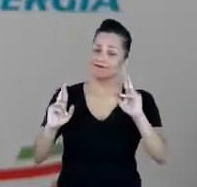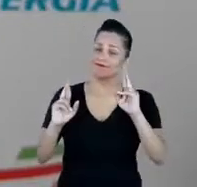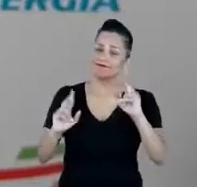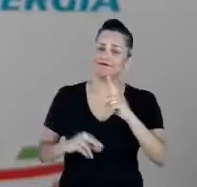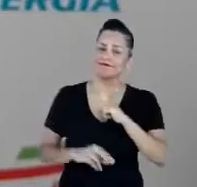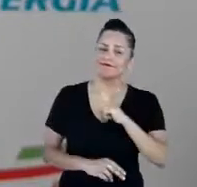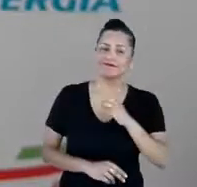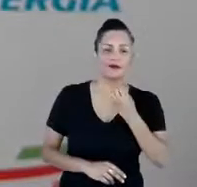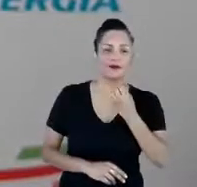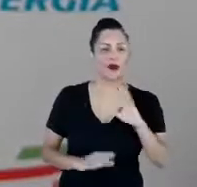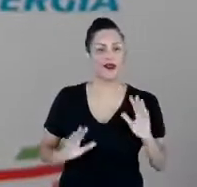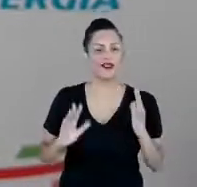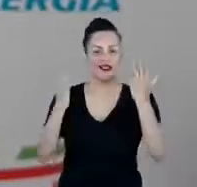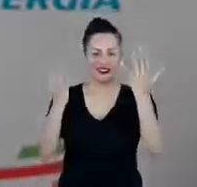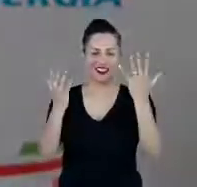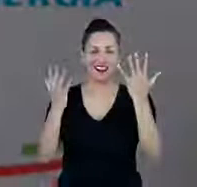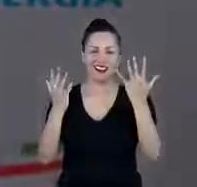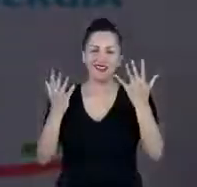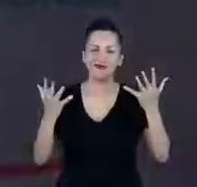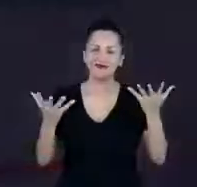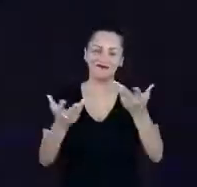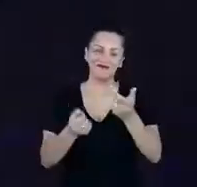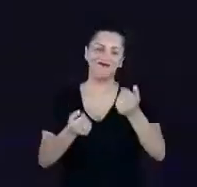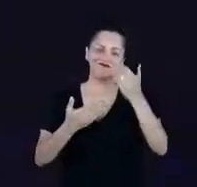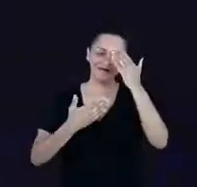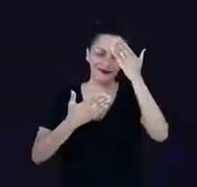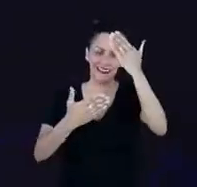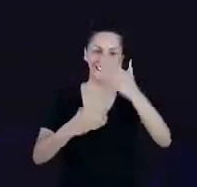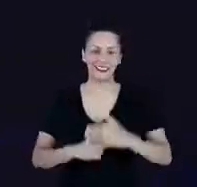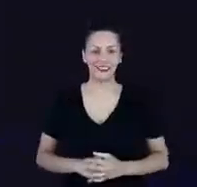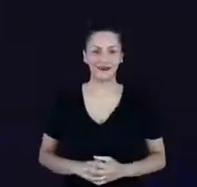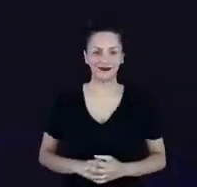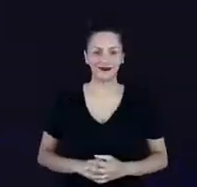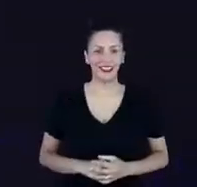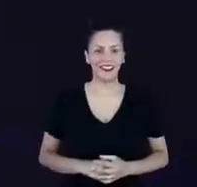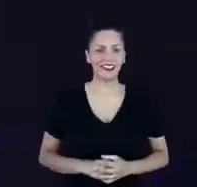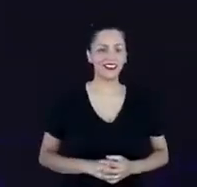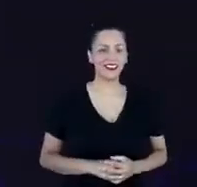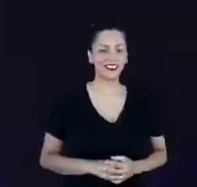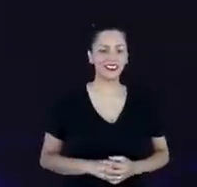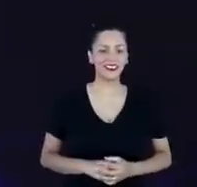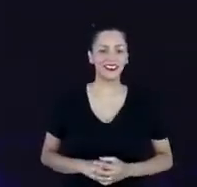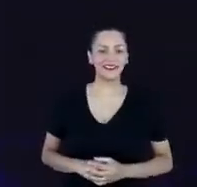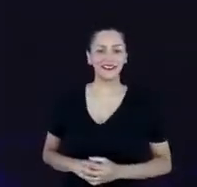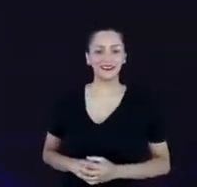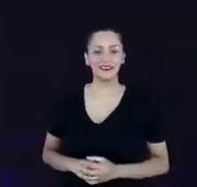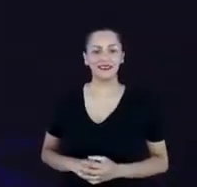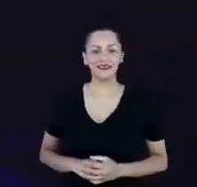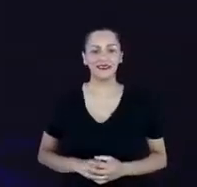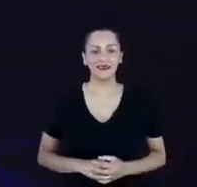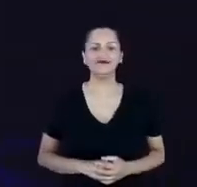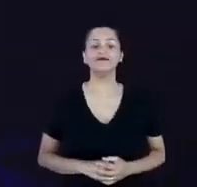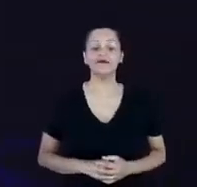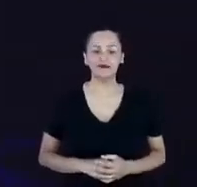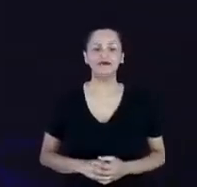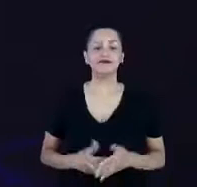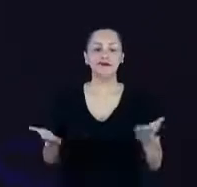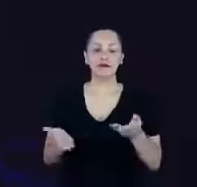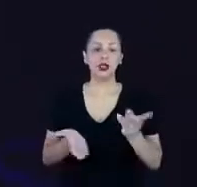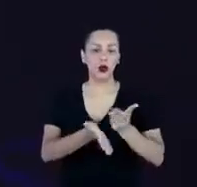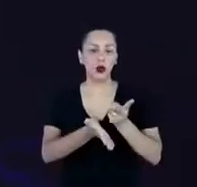um bom evento um evento muito obrigado a gente usa handbook vamos ainda